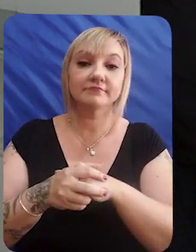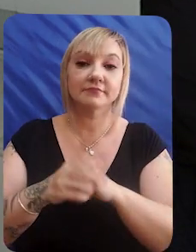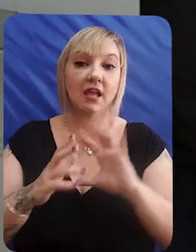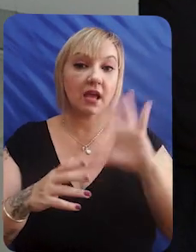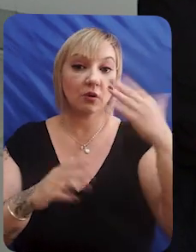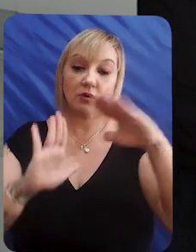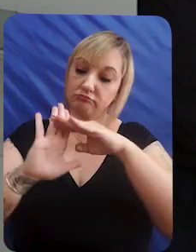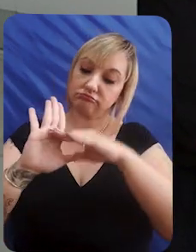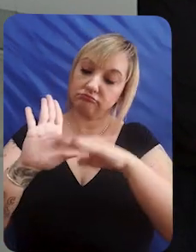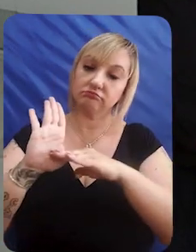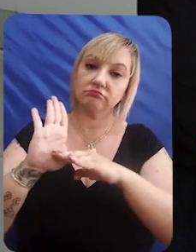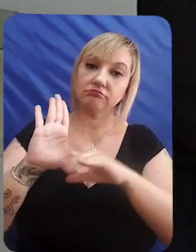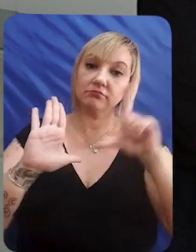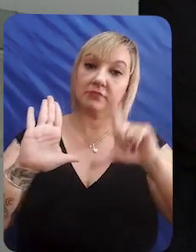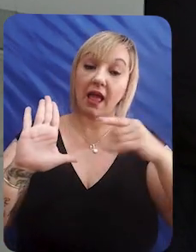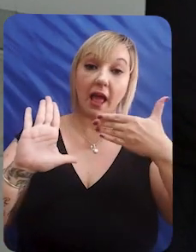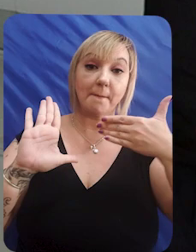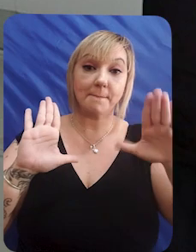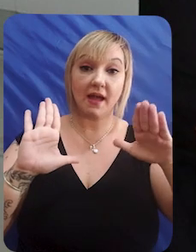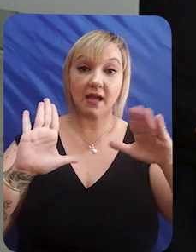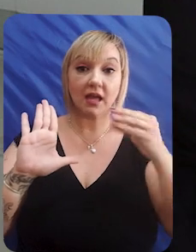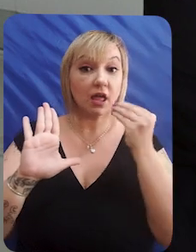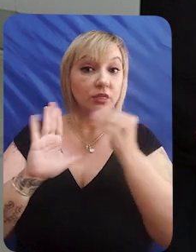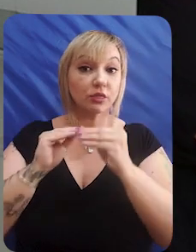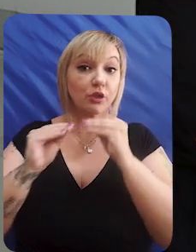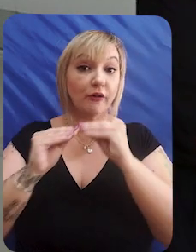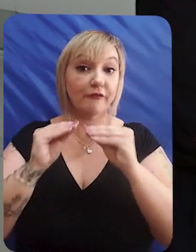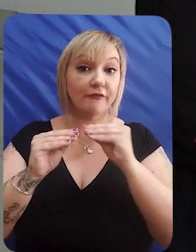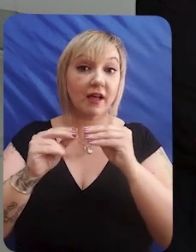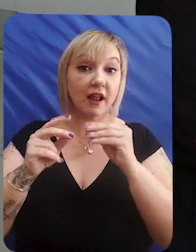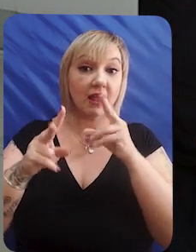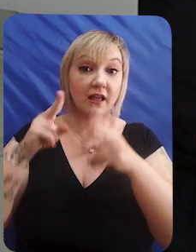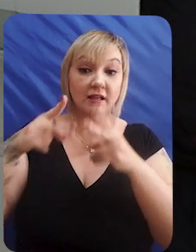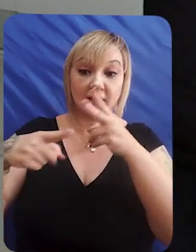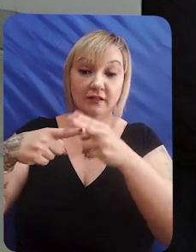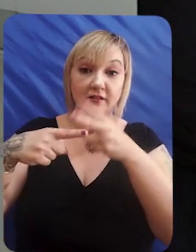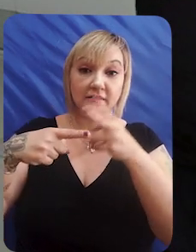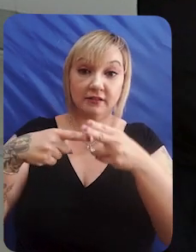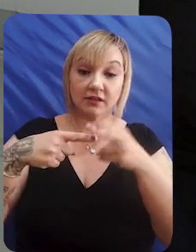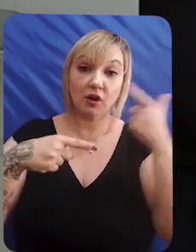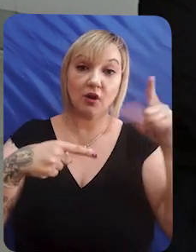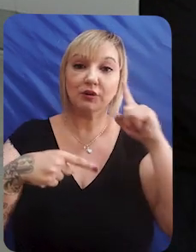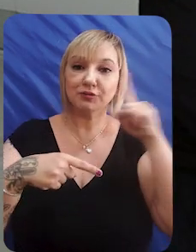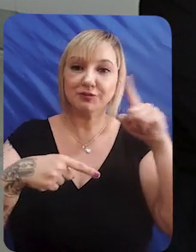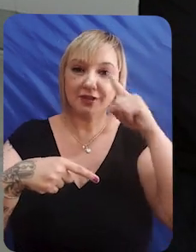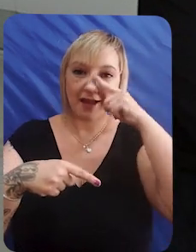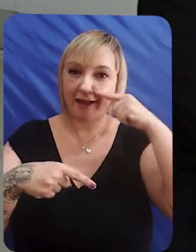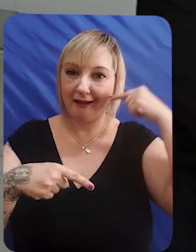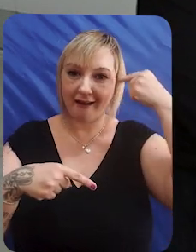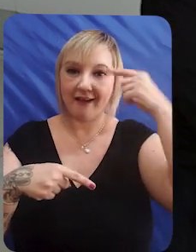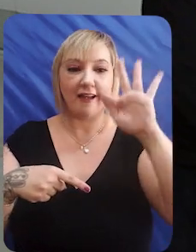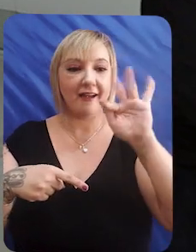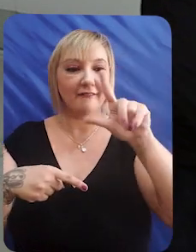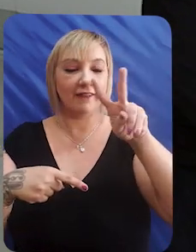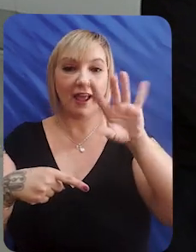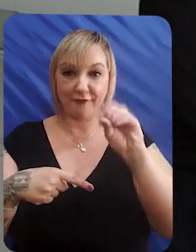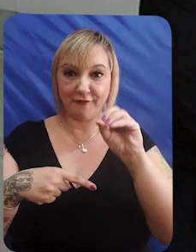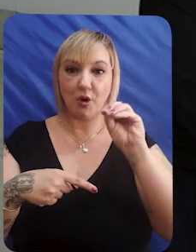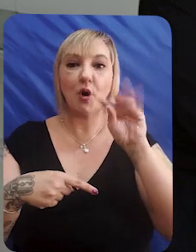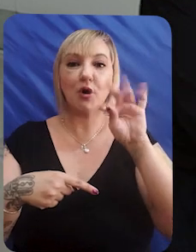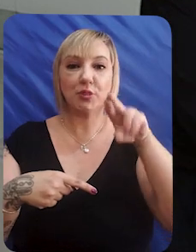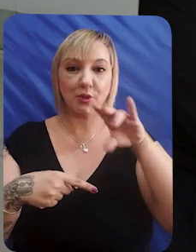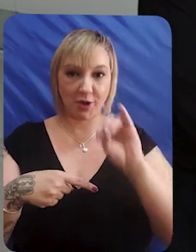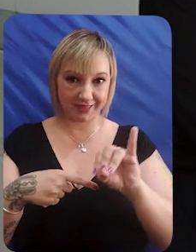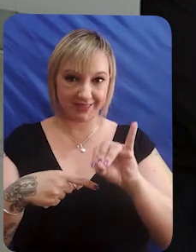a programação de televisão aberta, as novelas, as séries. Até outro dia eu conversei com o Flávio, com o Flávio Ottoni, que você conhece muito bem,